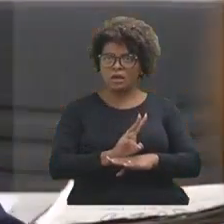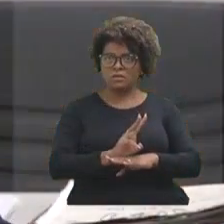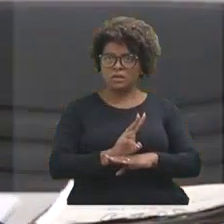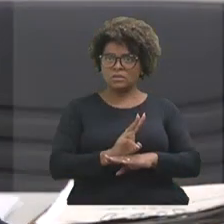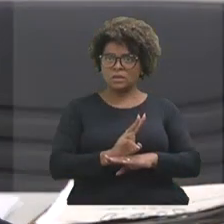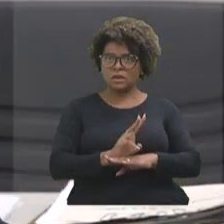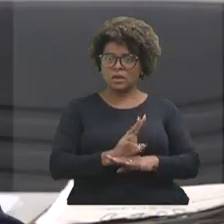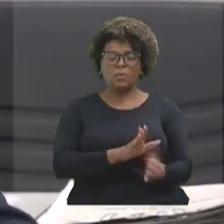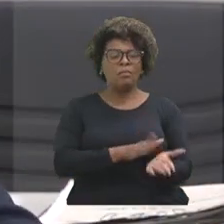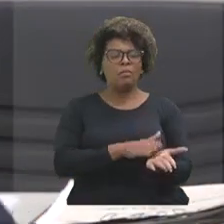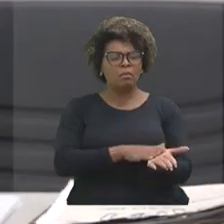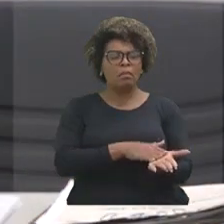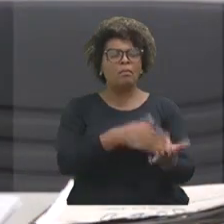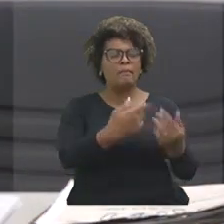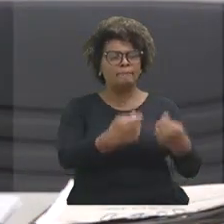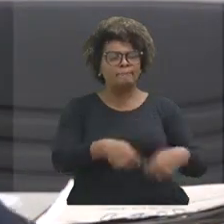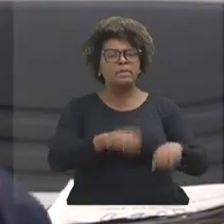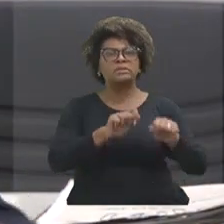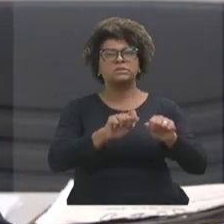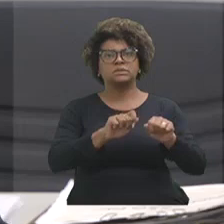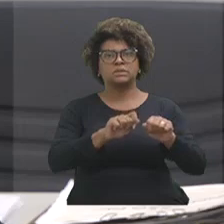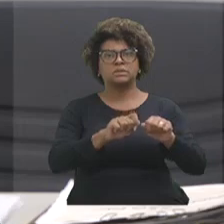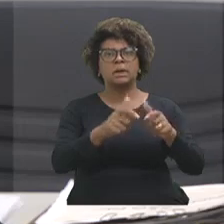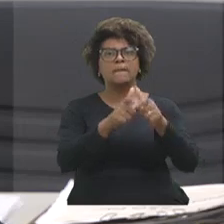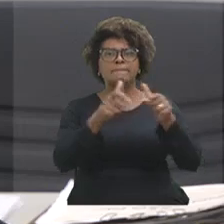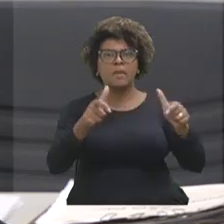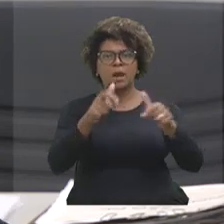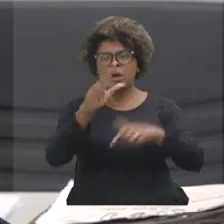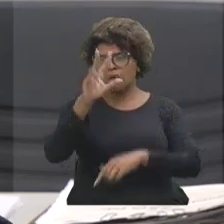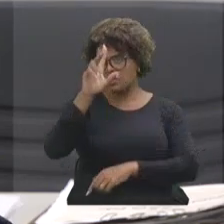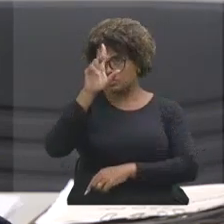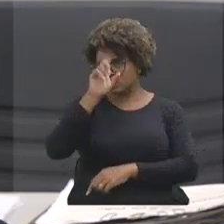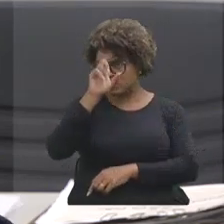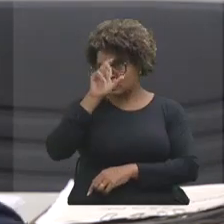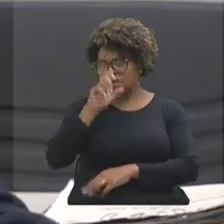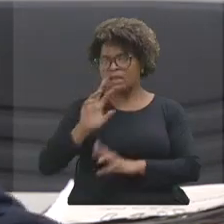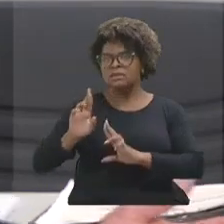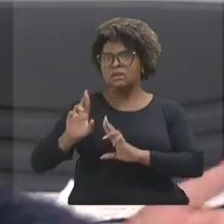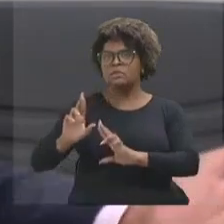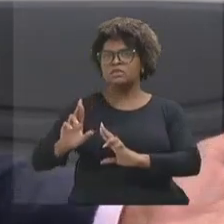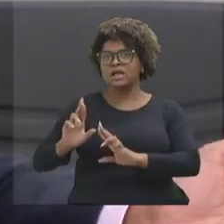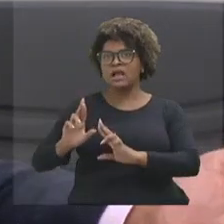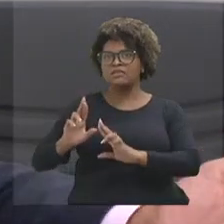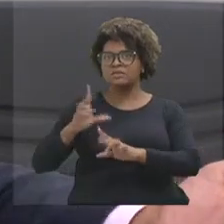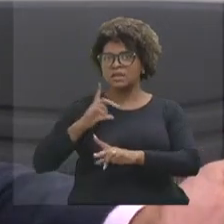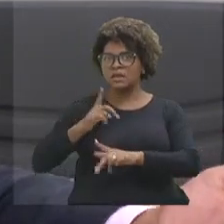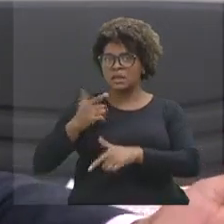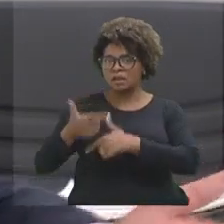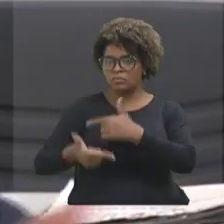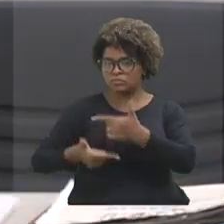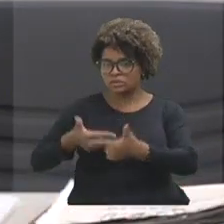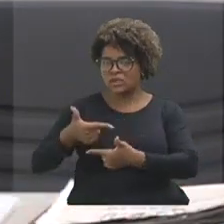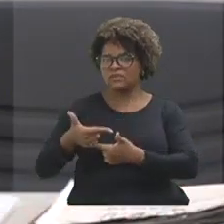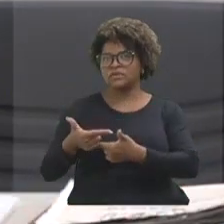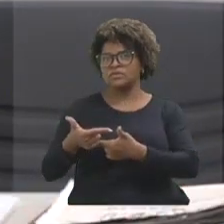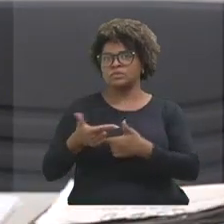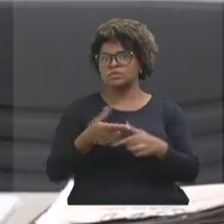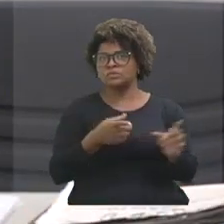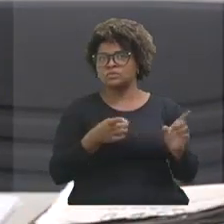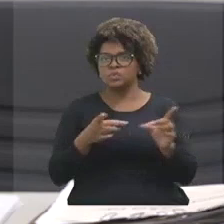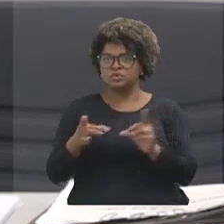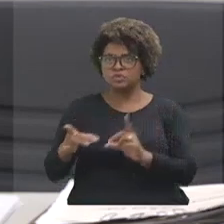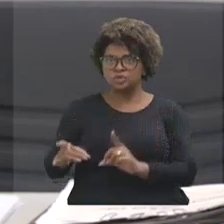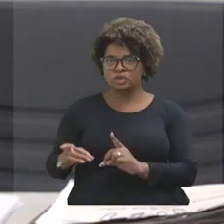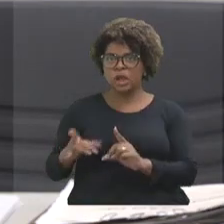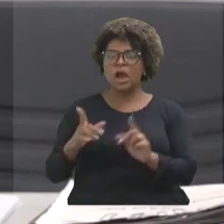as maiores hospitais os maiores responsáveis por prestar o serviço no dia a dia nós vemos aí a questão da Oncologia que é muito citado Aqui